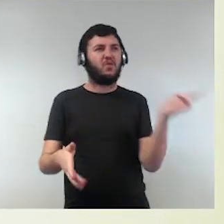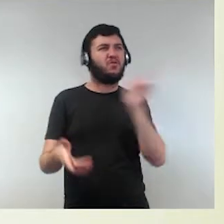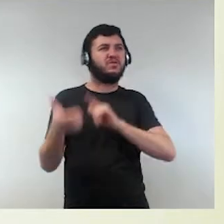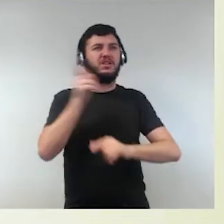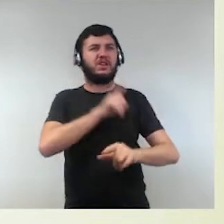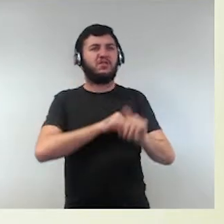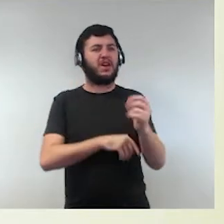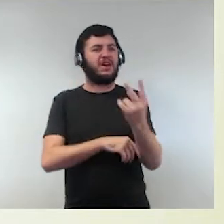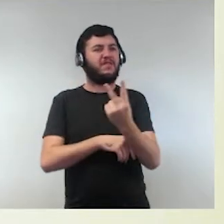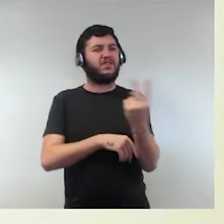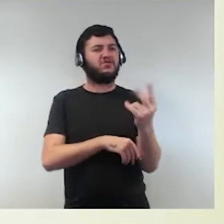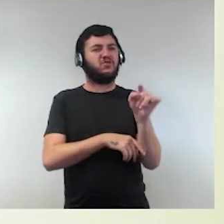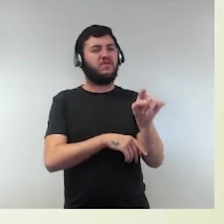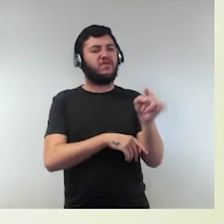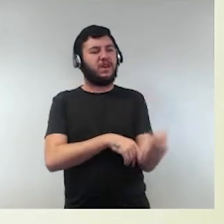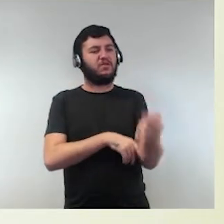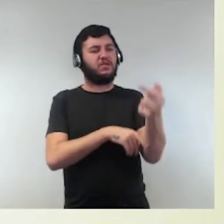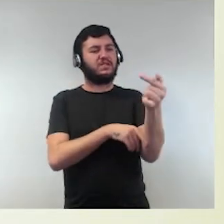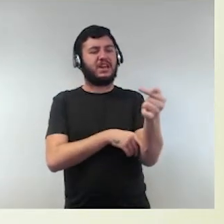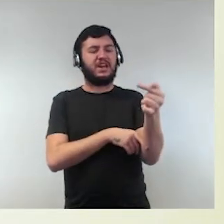de alimentos, R$